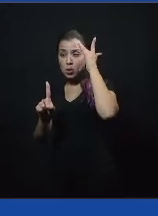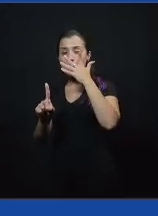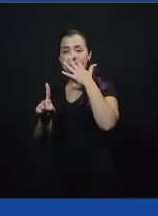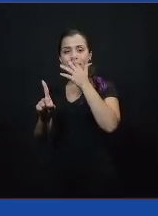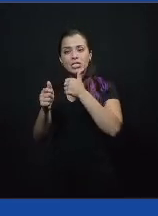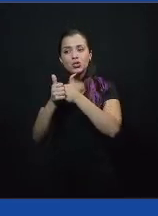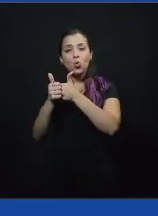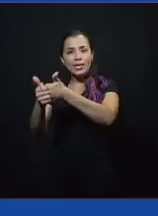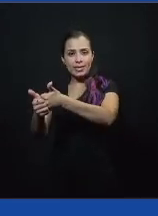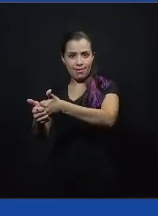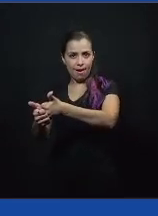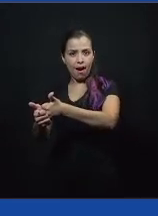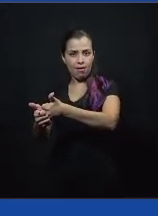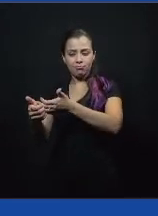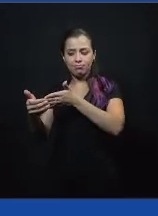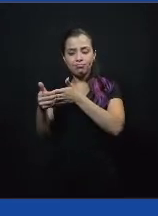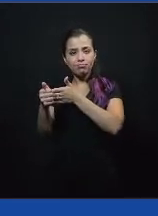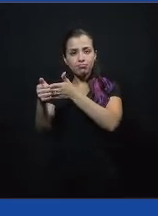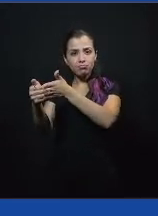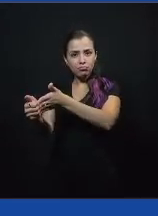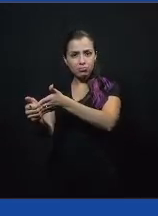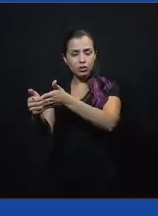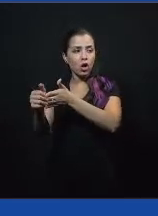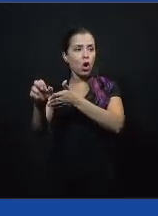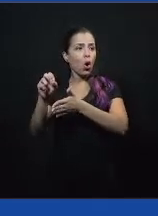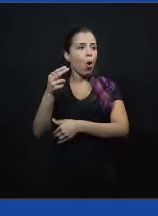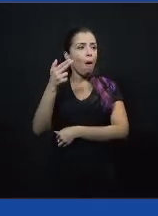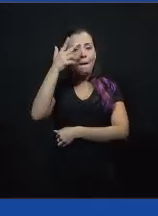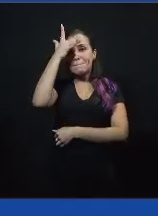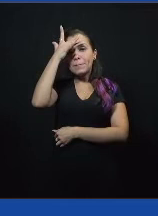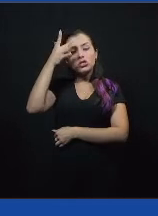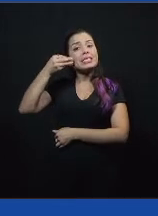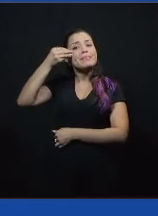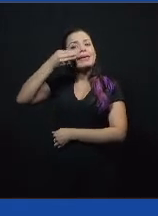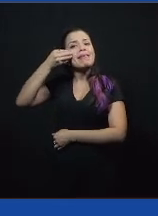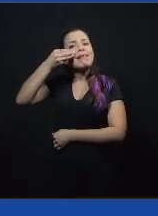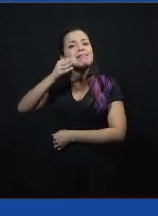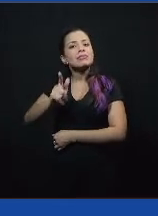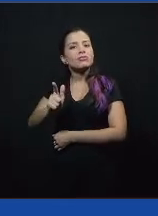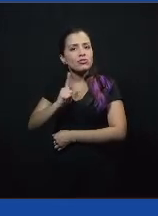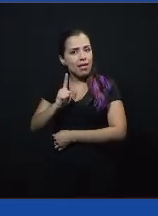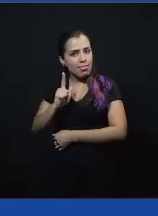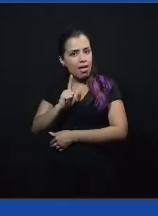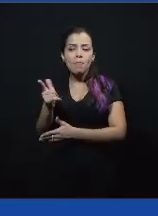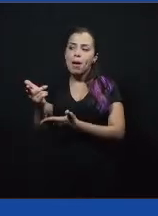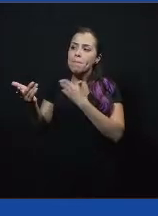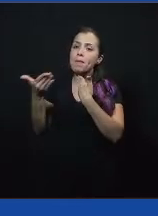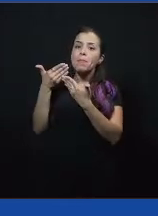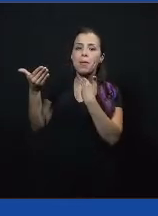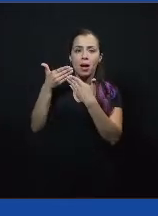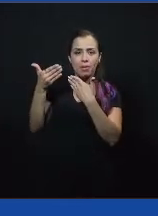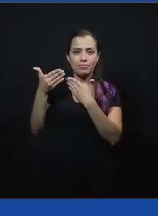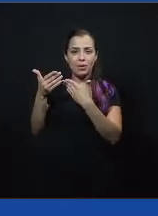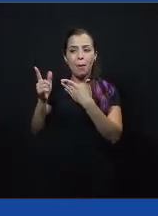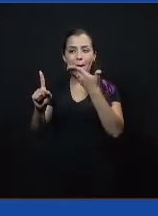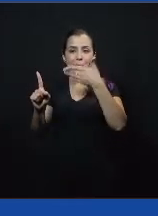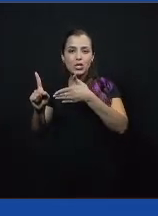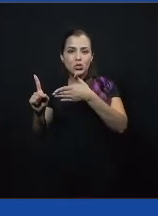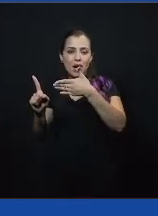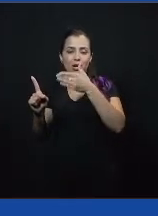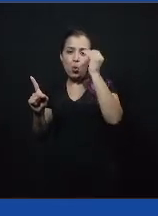ou uma pessoa sábia é experiente Conselheiro uma pessoa que sabe mais que a gente